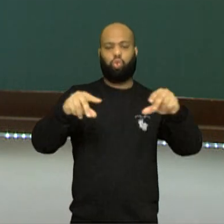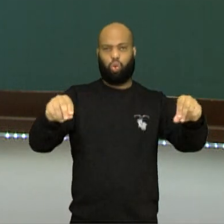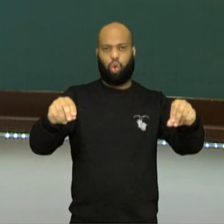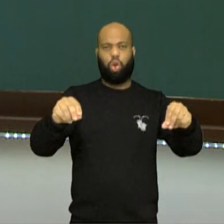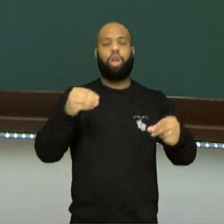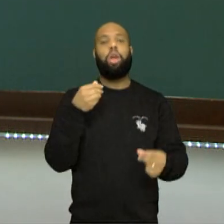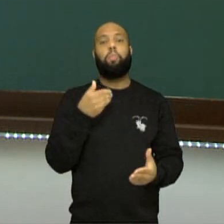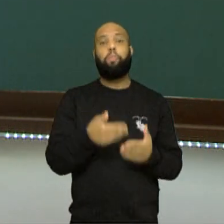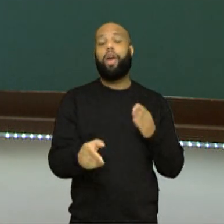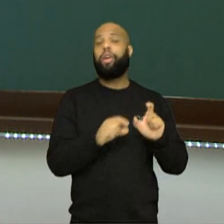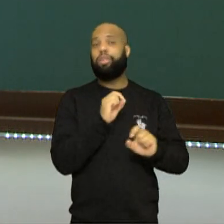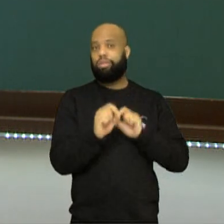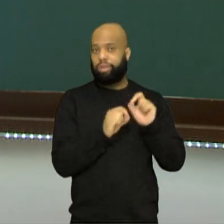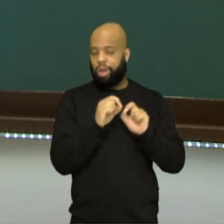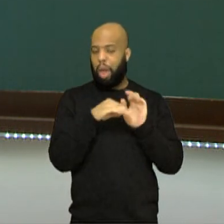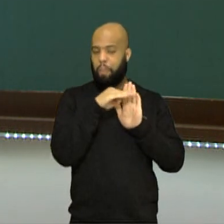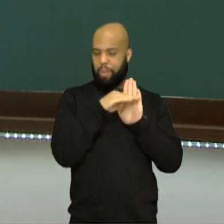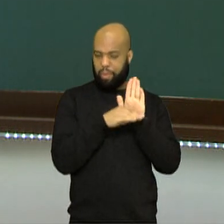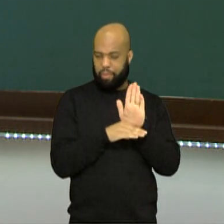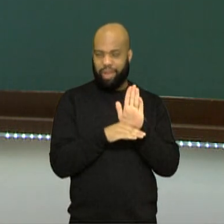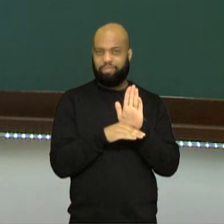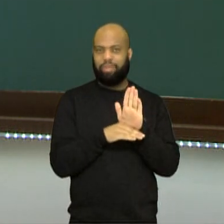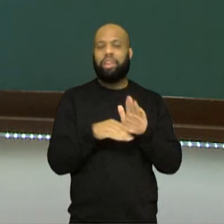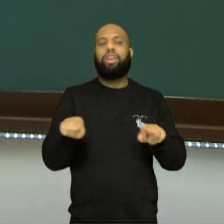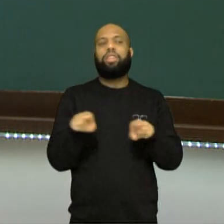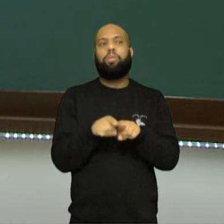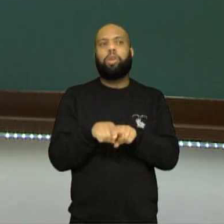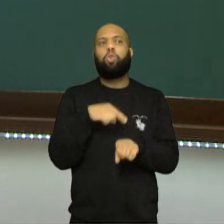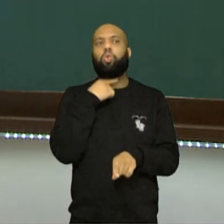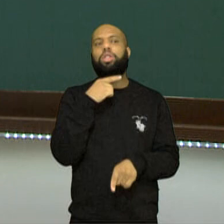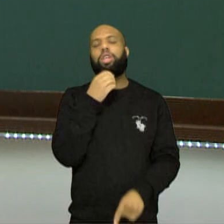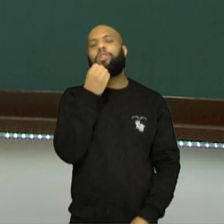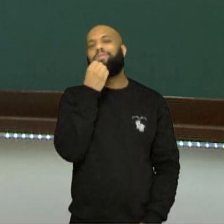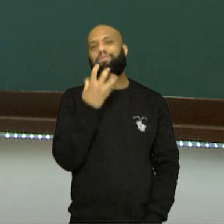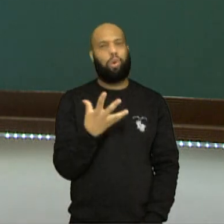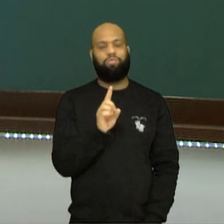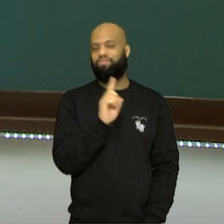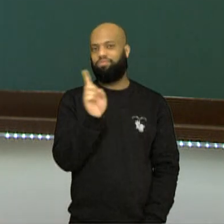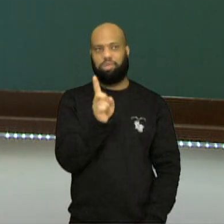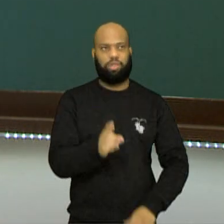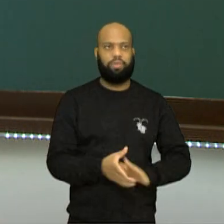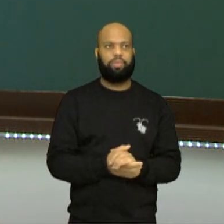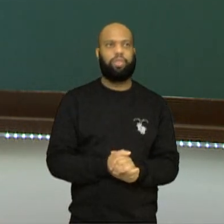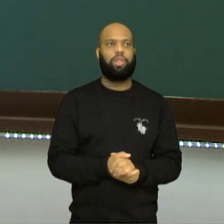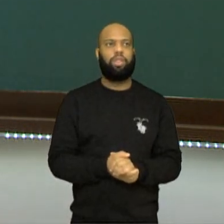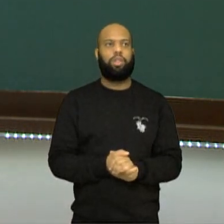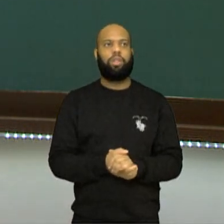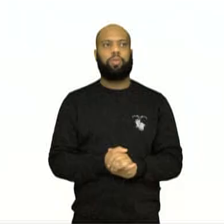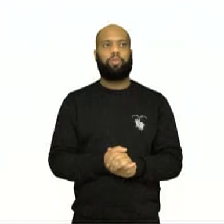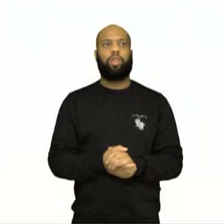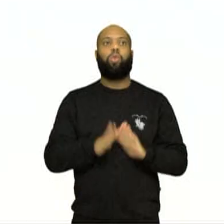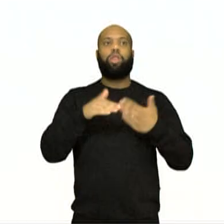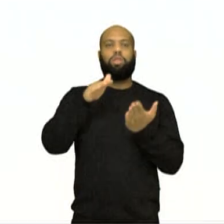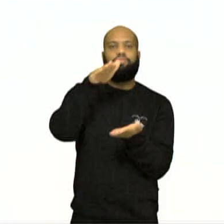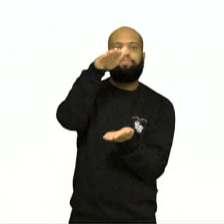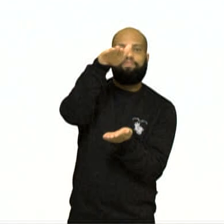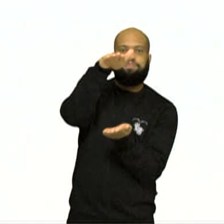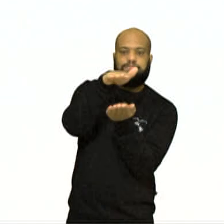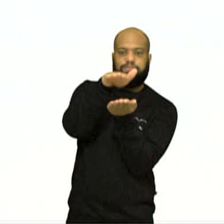As suas propriedades, não vai ser tão produtivo assim. A compactação torna o solo o quê?